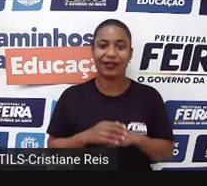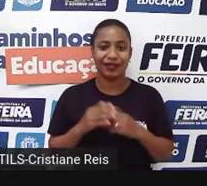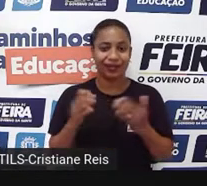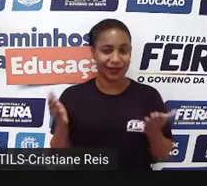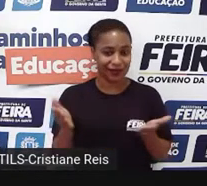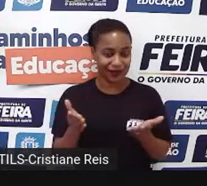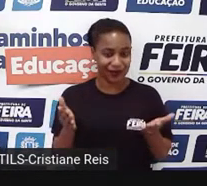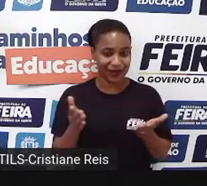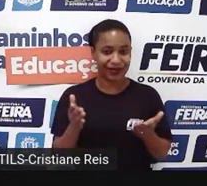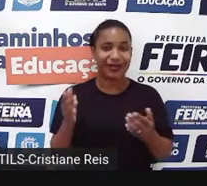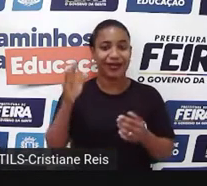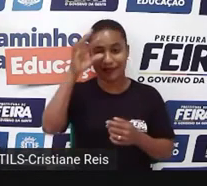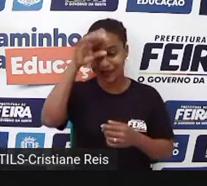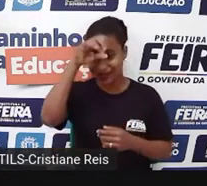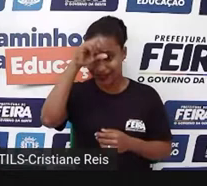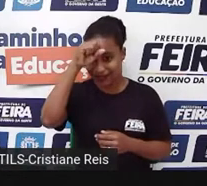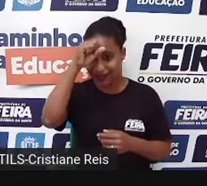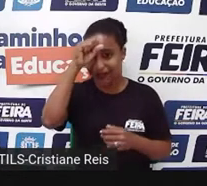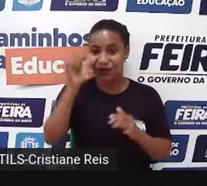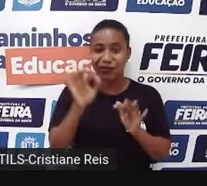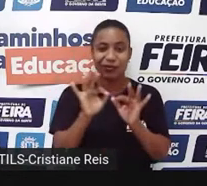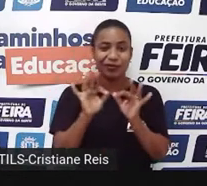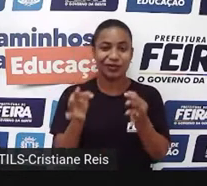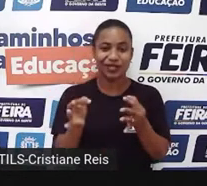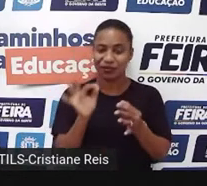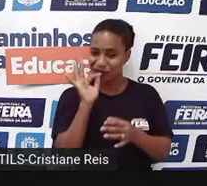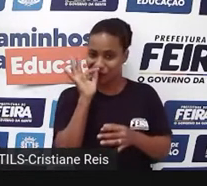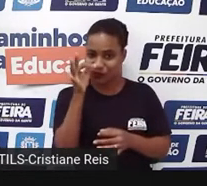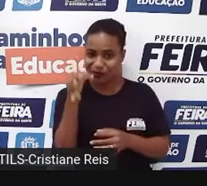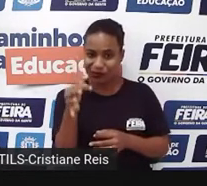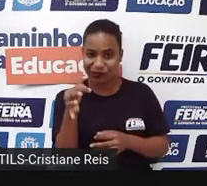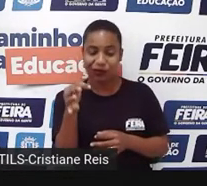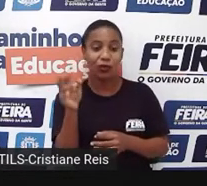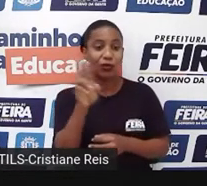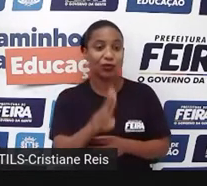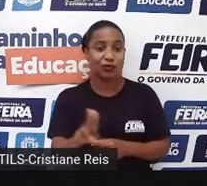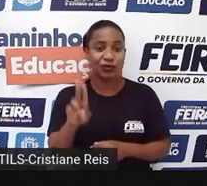future tense com o will. Ok? Let's go!